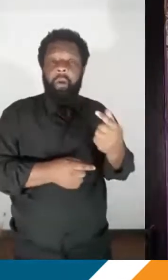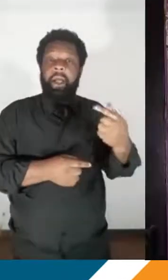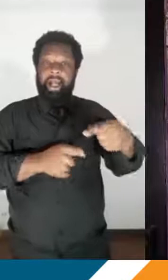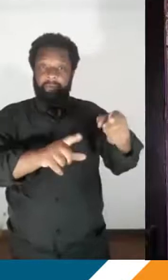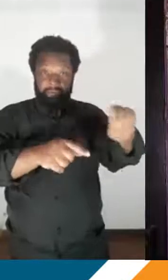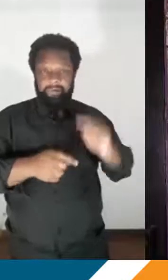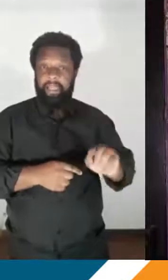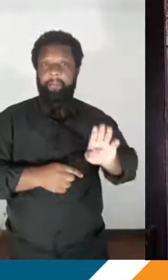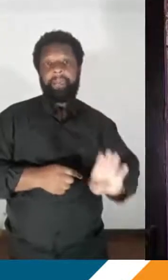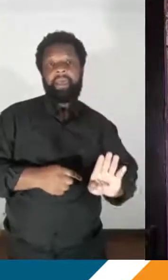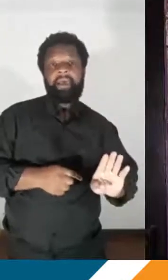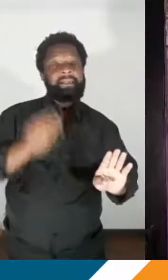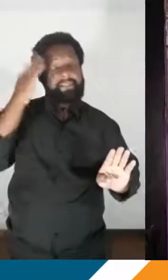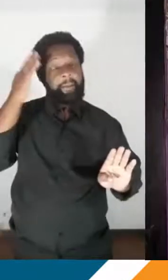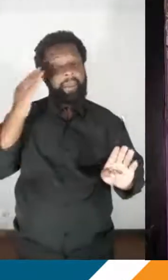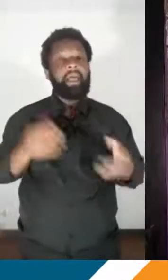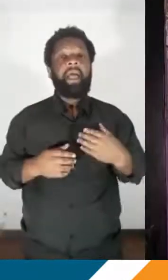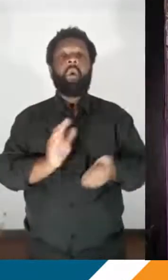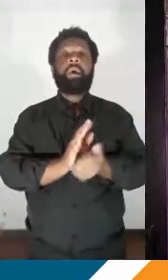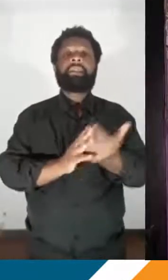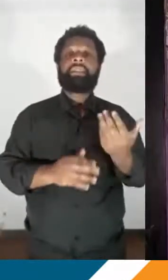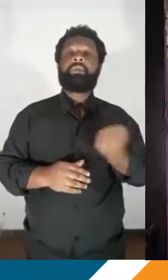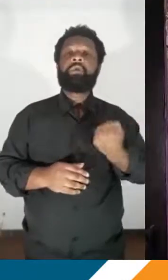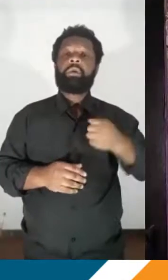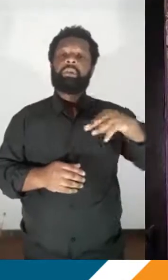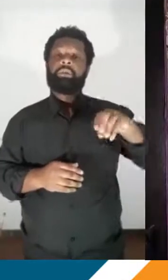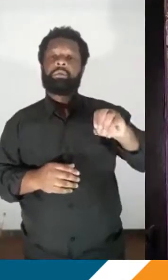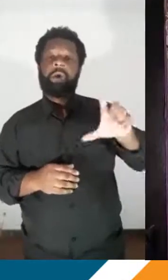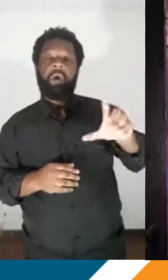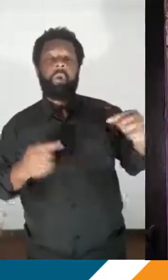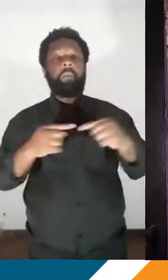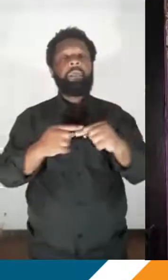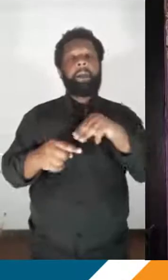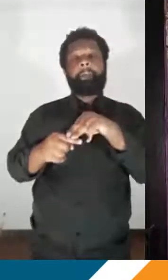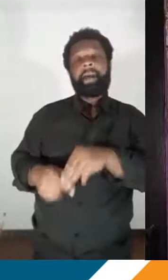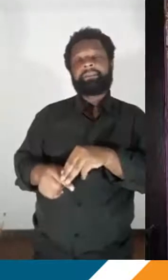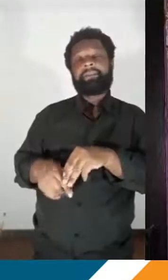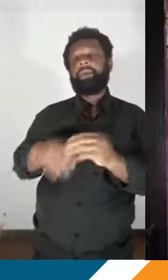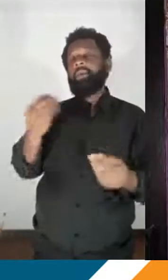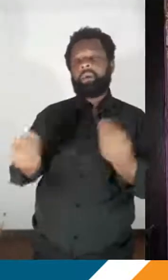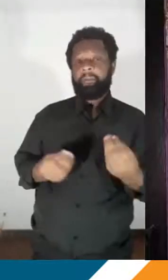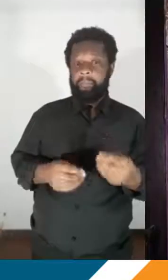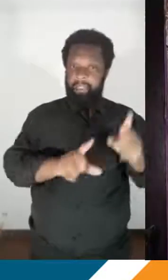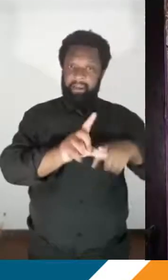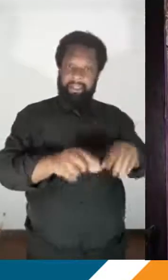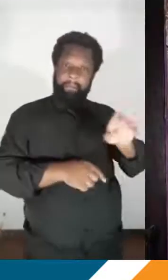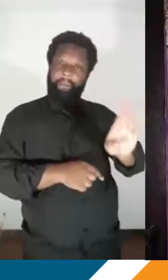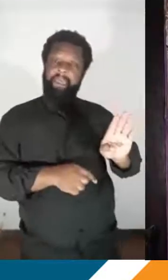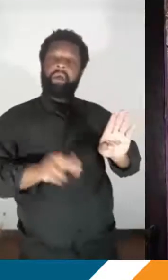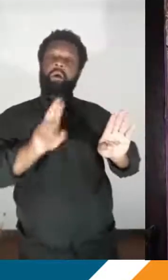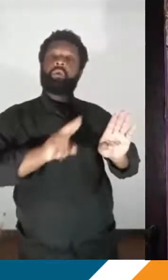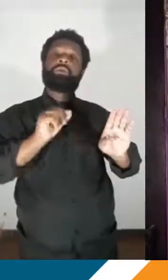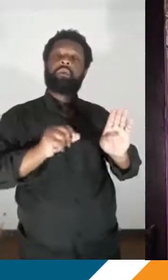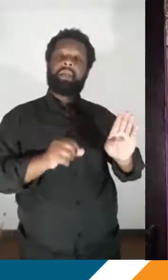só quero saber na letra B quanto equivale o número de mols em massa, tá? Então, na letra B,